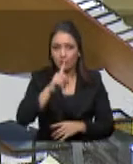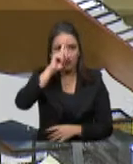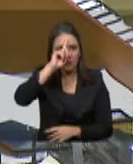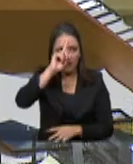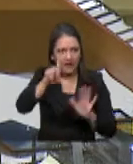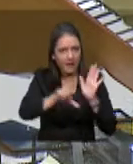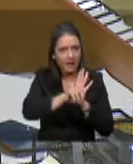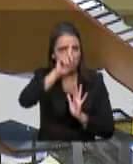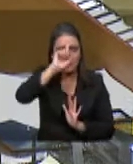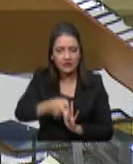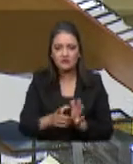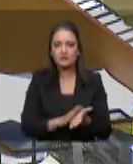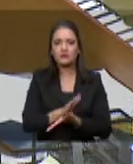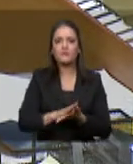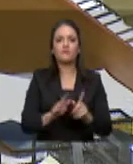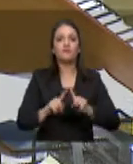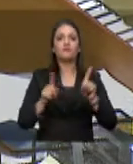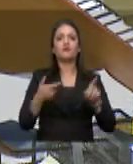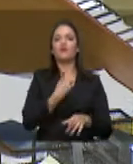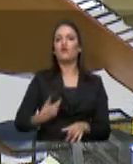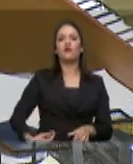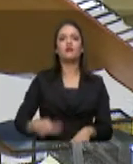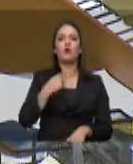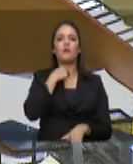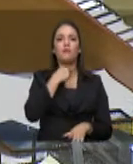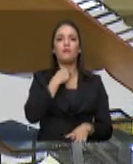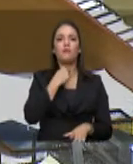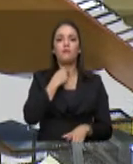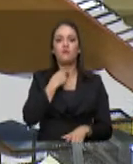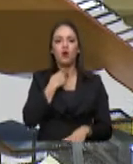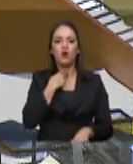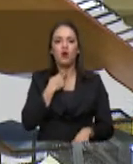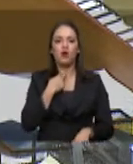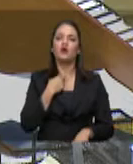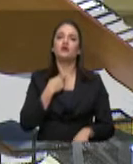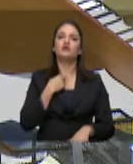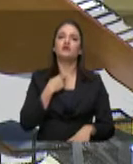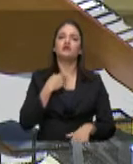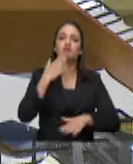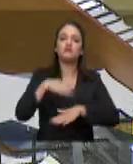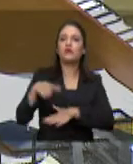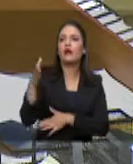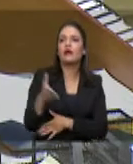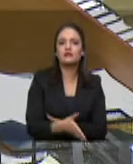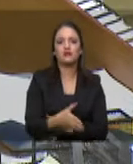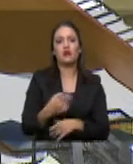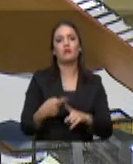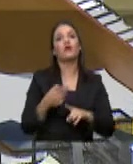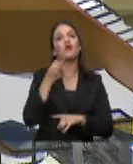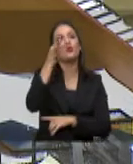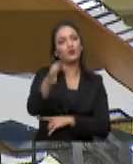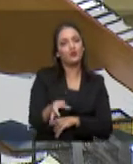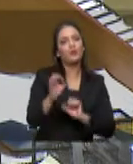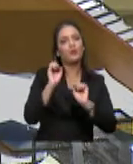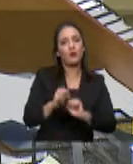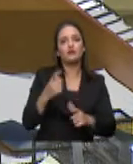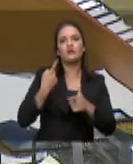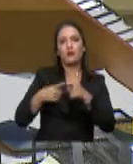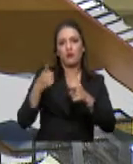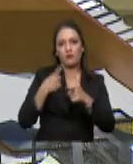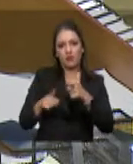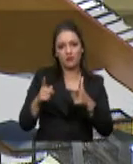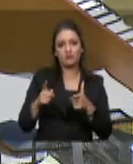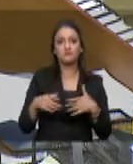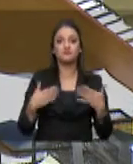lei, não poderá o governo mais voltar atrás, o que poderá levar governos futuros a evitar esse tipo de participação. Não